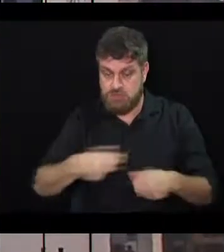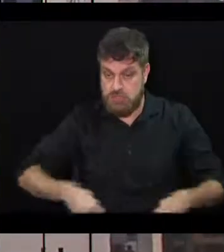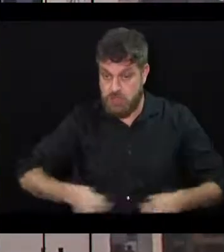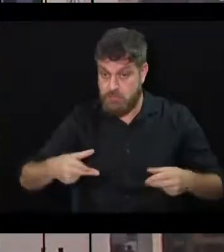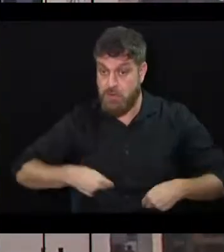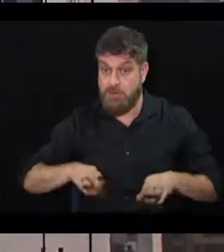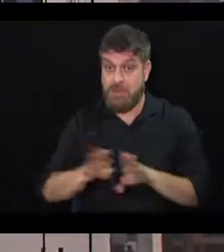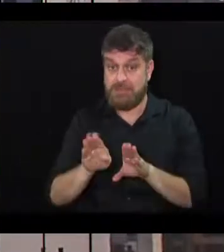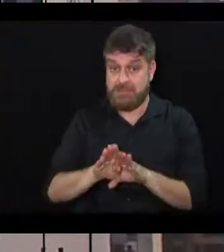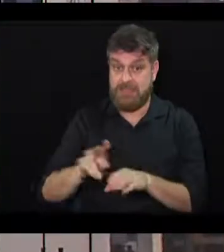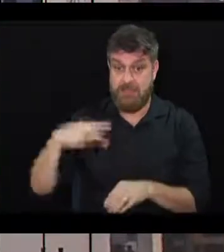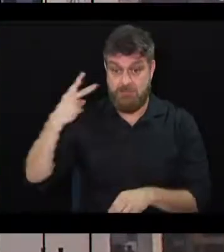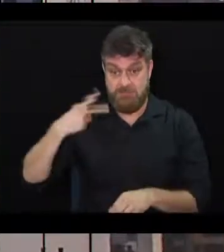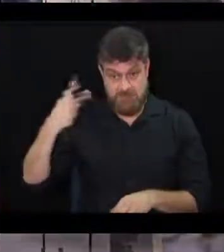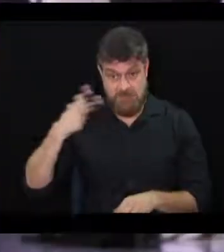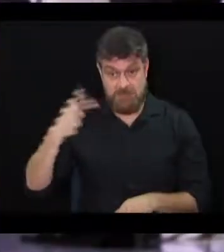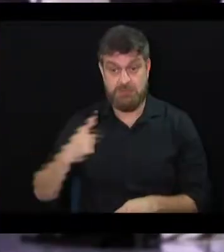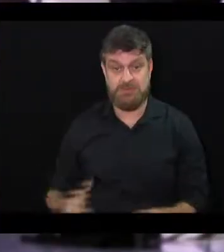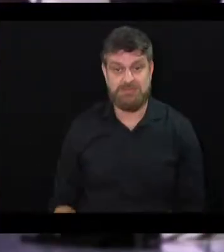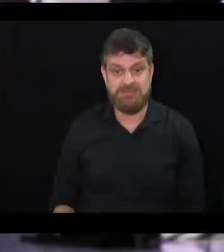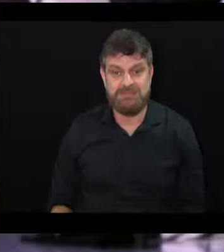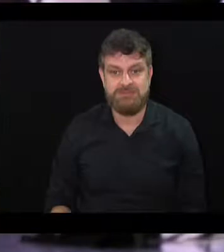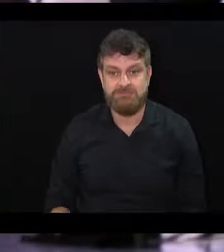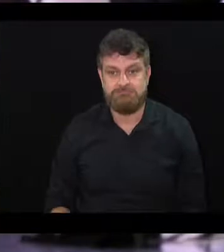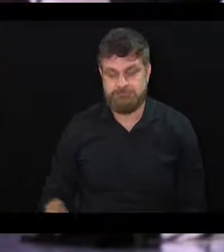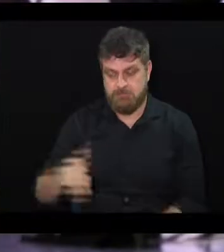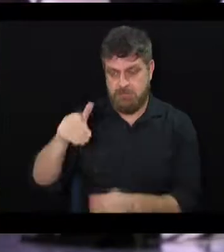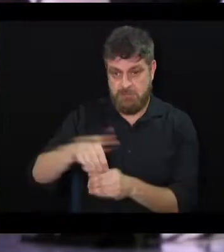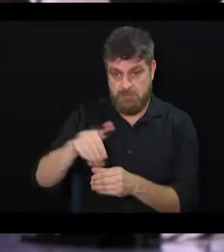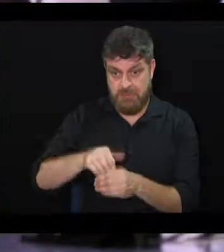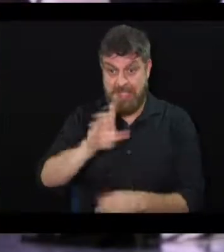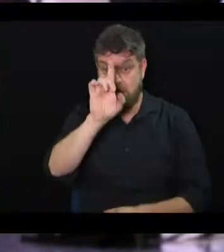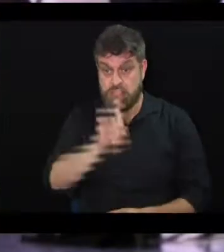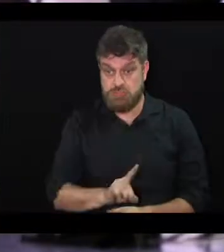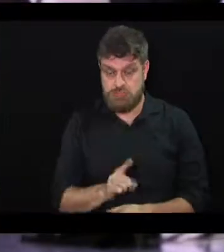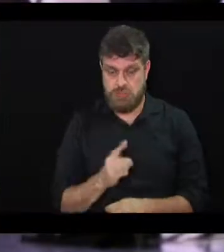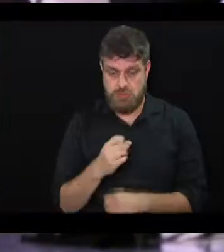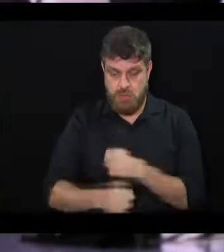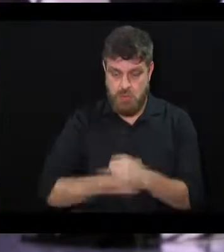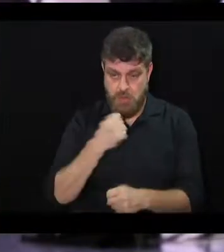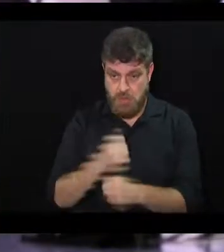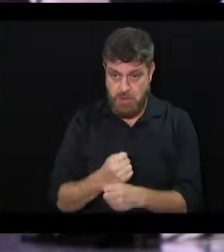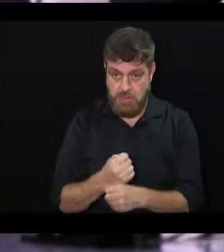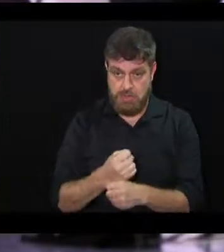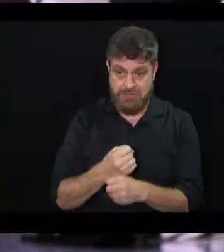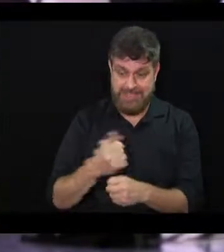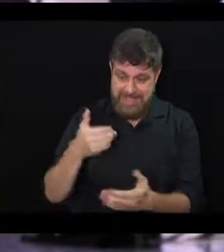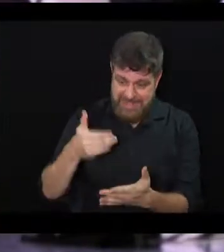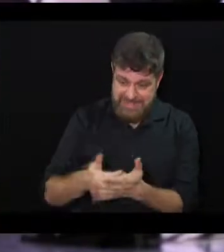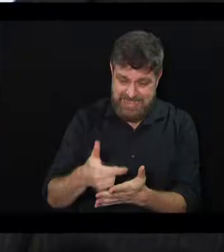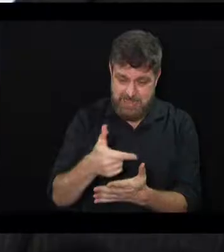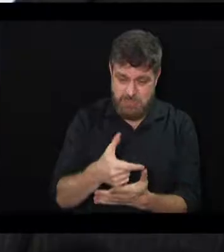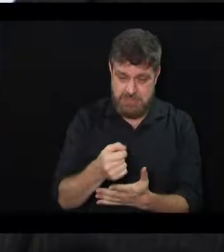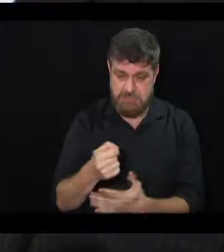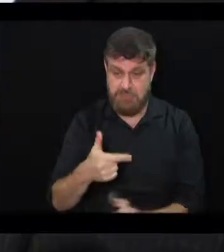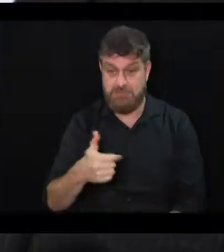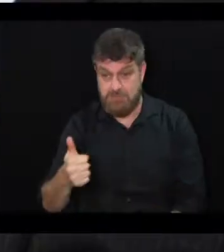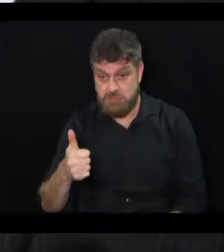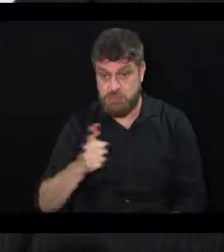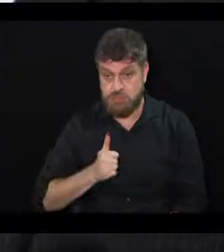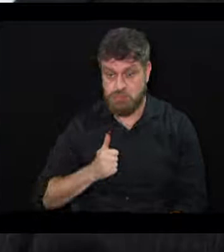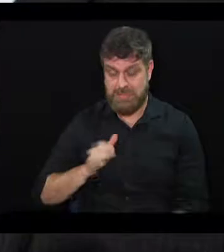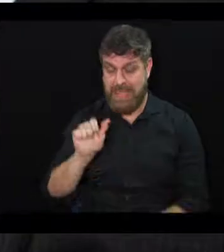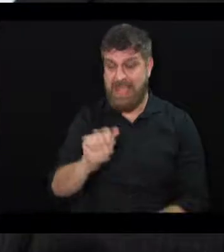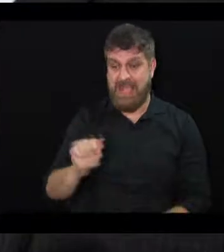Legislativo e de Contas. Confira só. A eleição da diretoria para o biênio 2019-2021 da ABEL, a